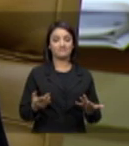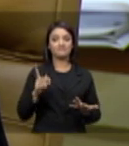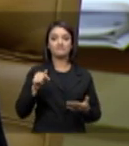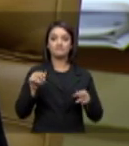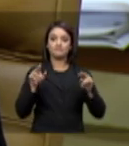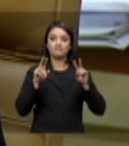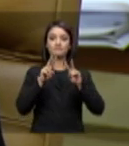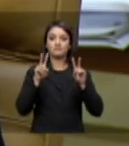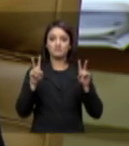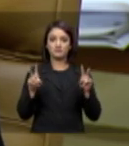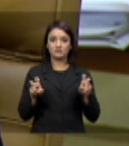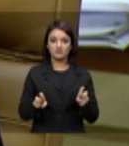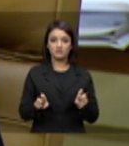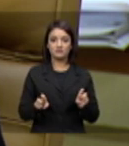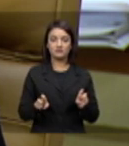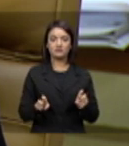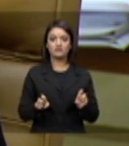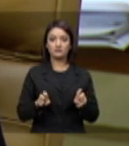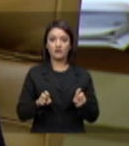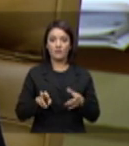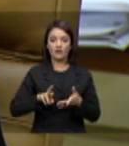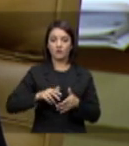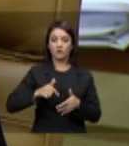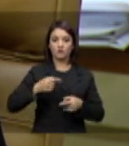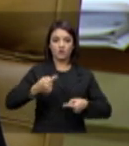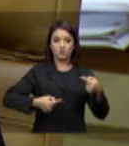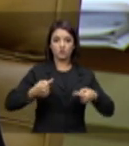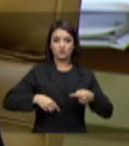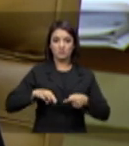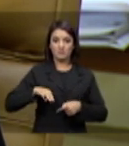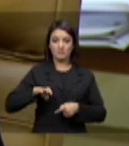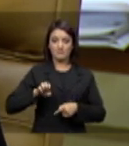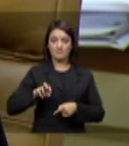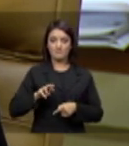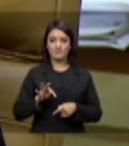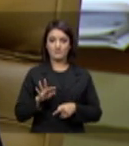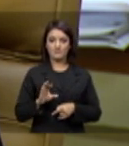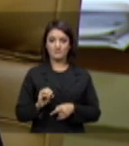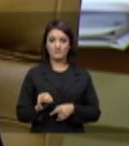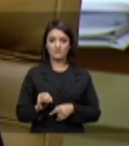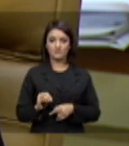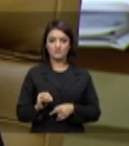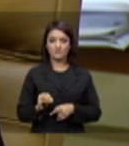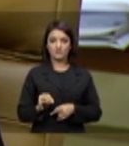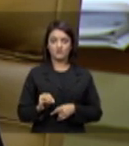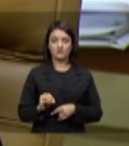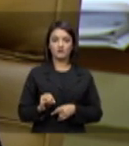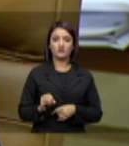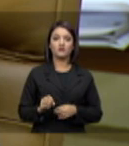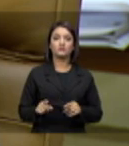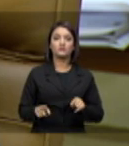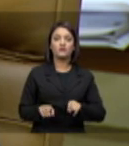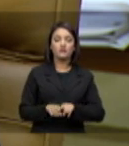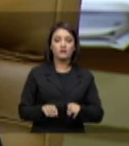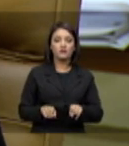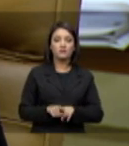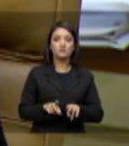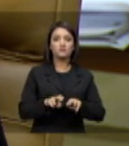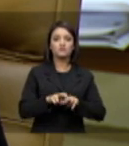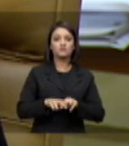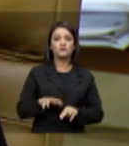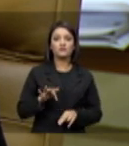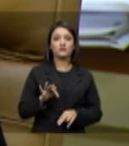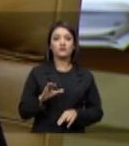ainda que não seja conhecido quanto ao mérito e exatamente pelo aspecto formal